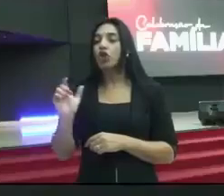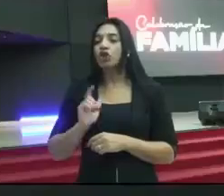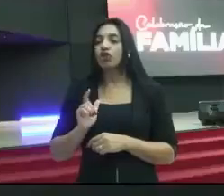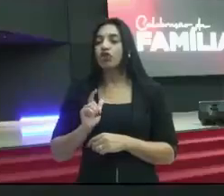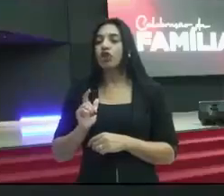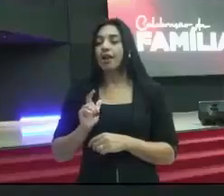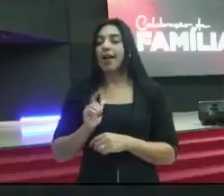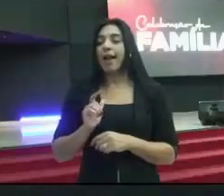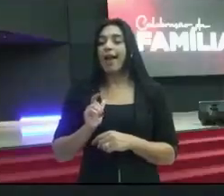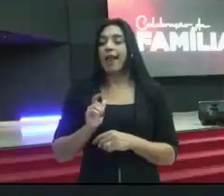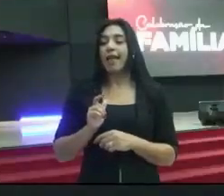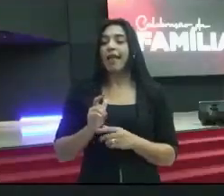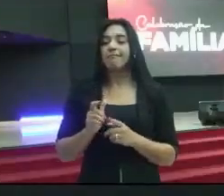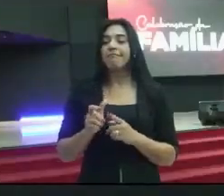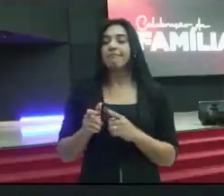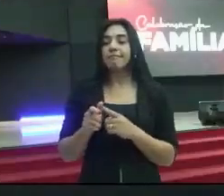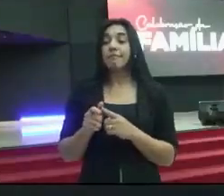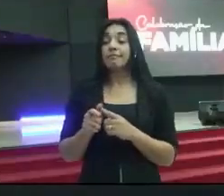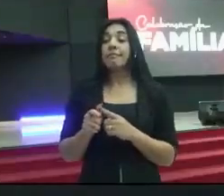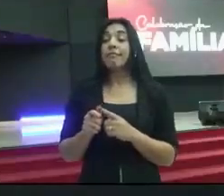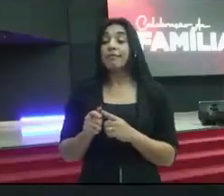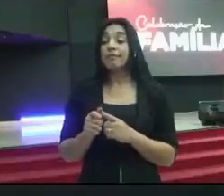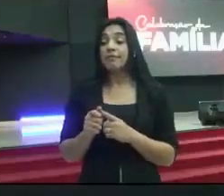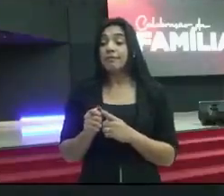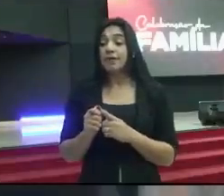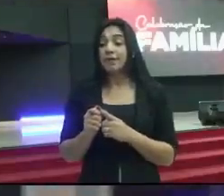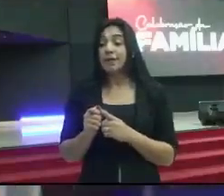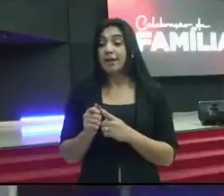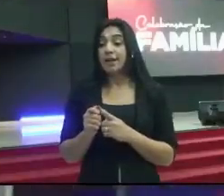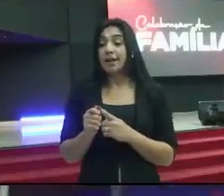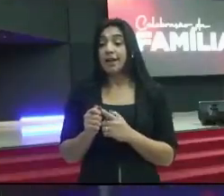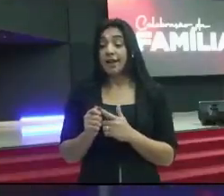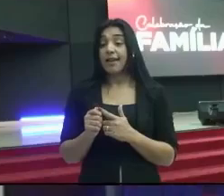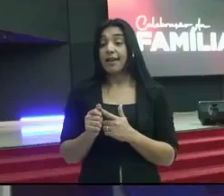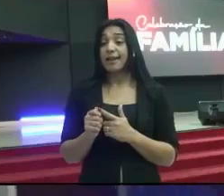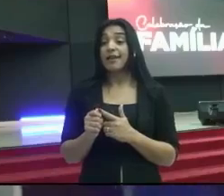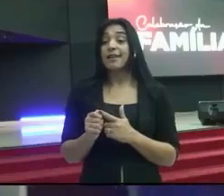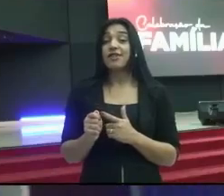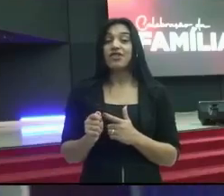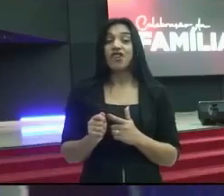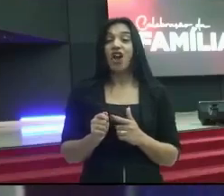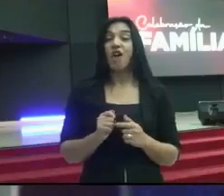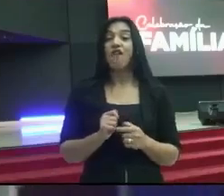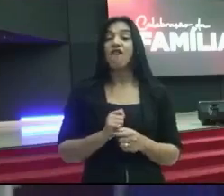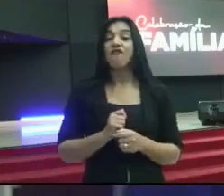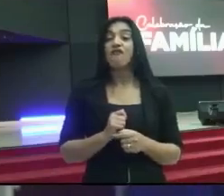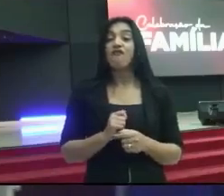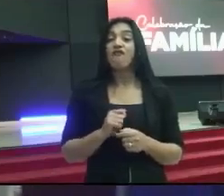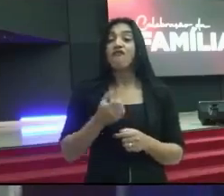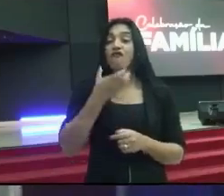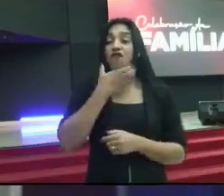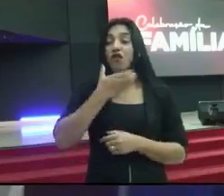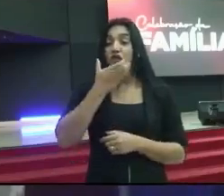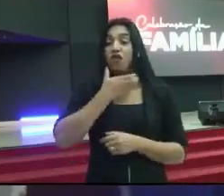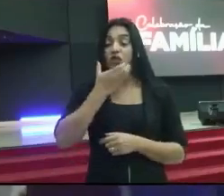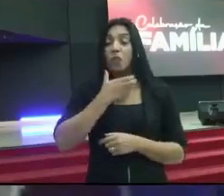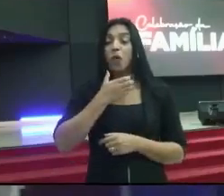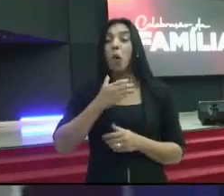plantações deixavam restos de espigas, de frutos, para os pobres